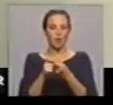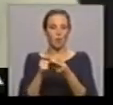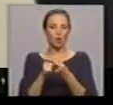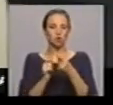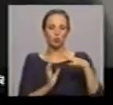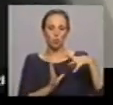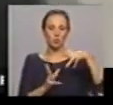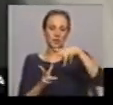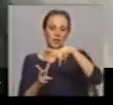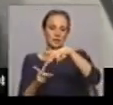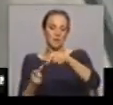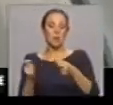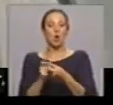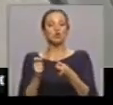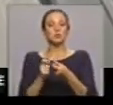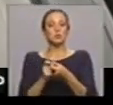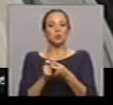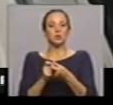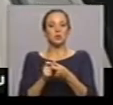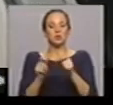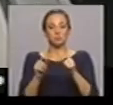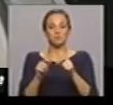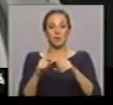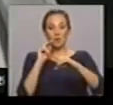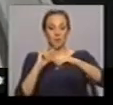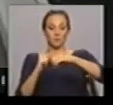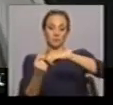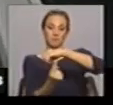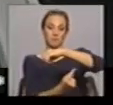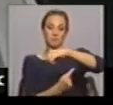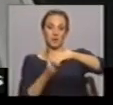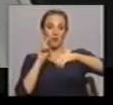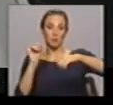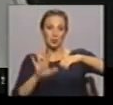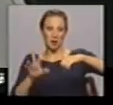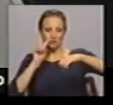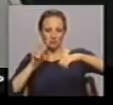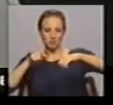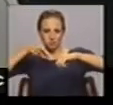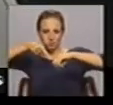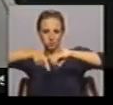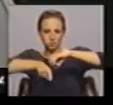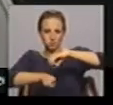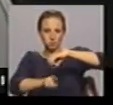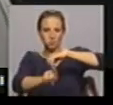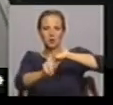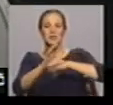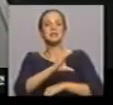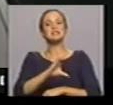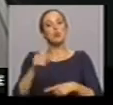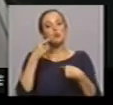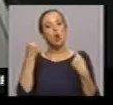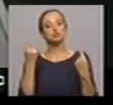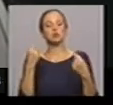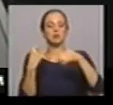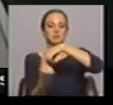planeta. Chegou precisamente a passar por entre os anéis. Temos imagens deliciosas também e ciência deliciosa da própria estrutura dos anéis dada